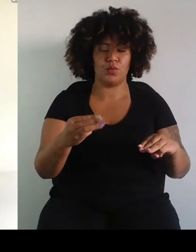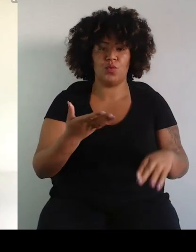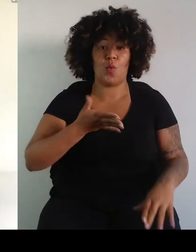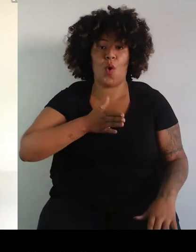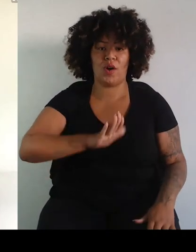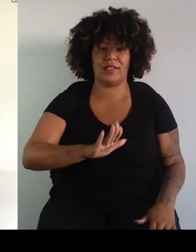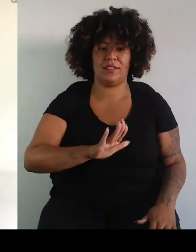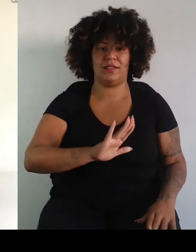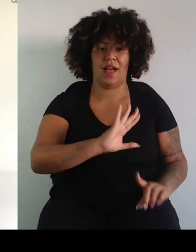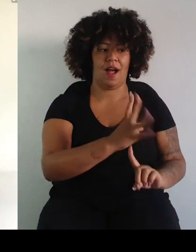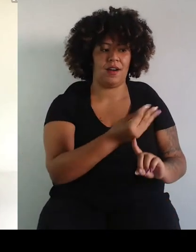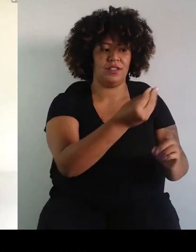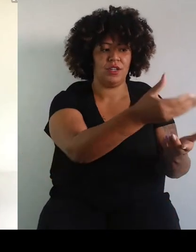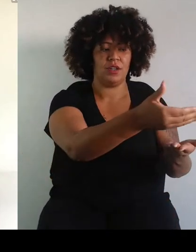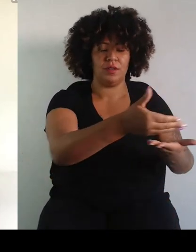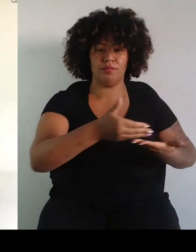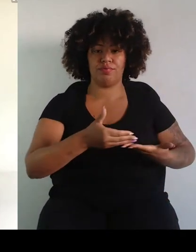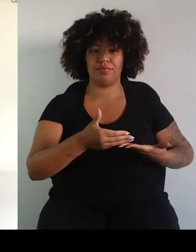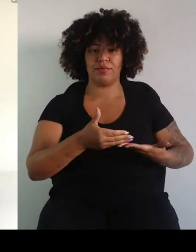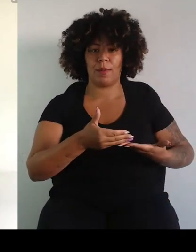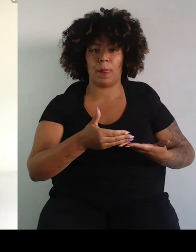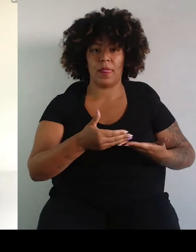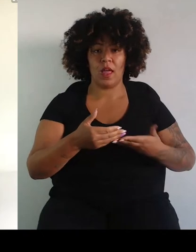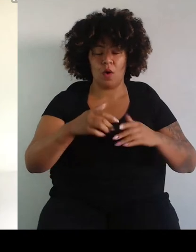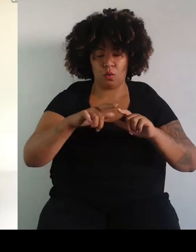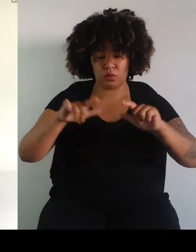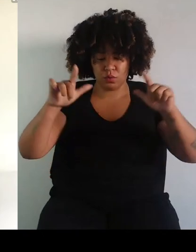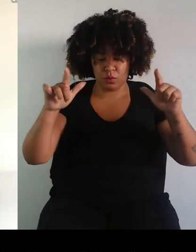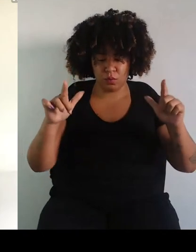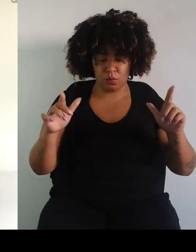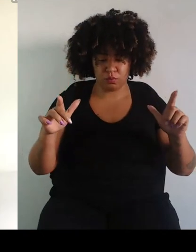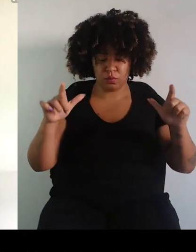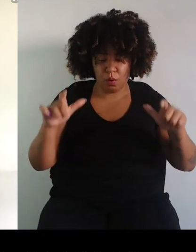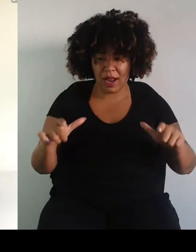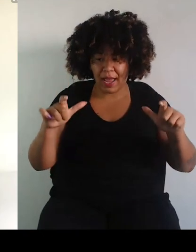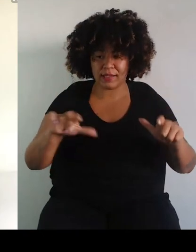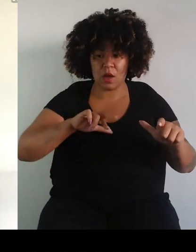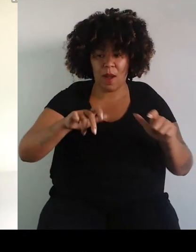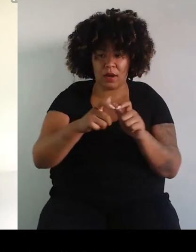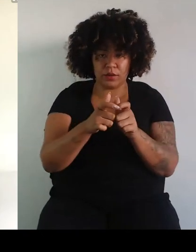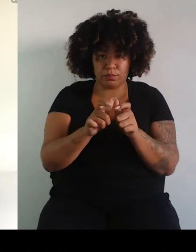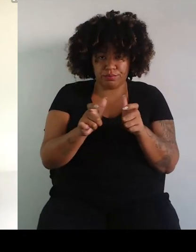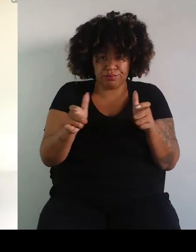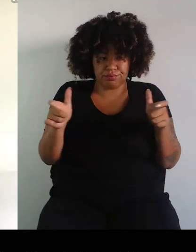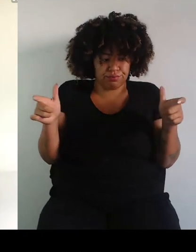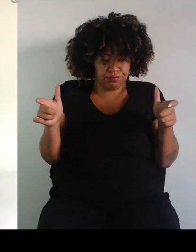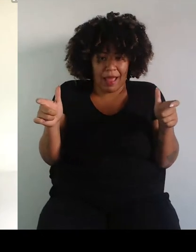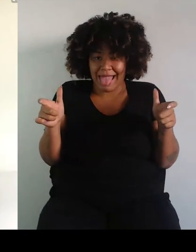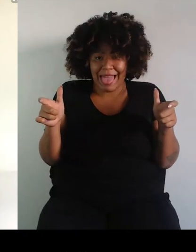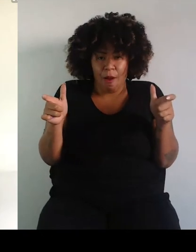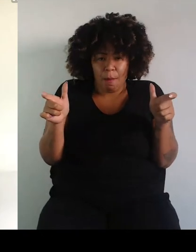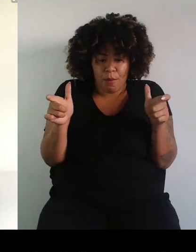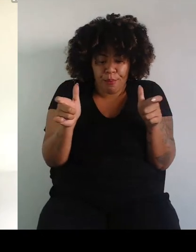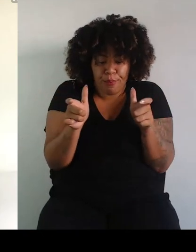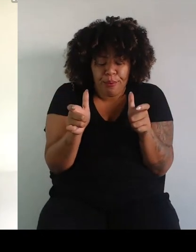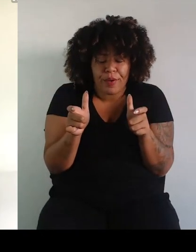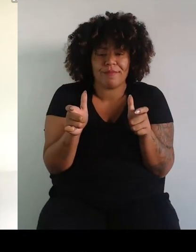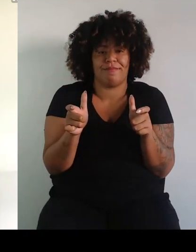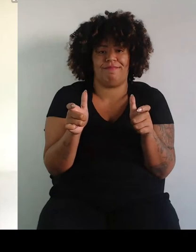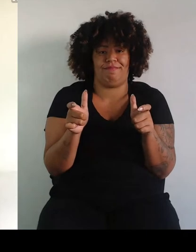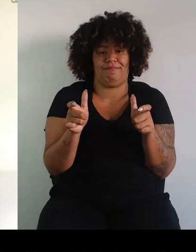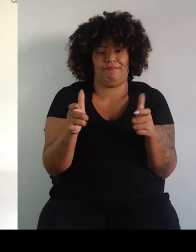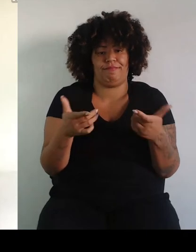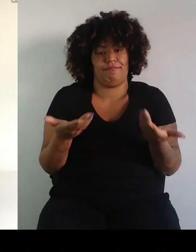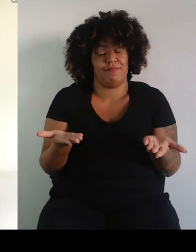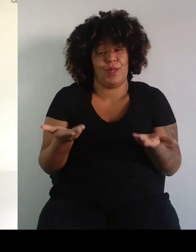a sala não era enorme não me lembro bem mas não devia ter mais que 10 horas né porque